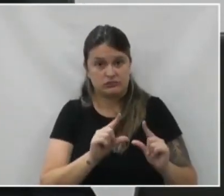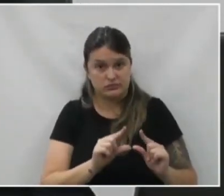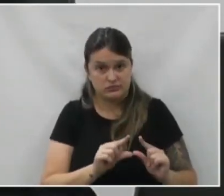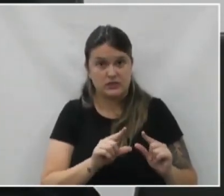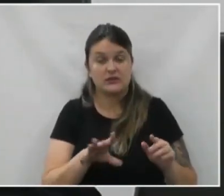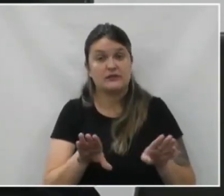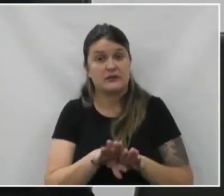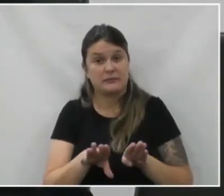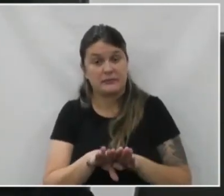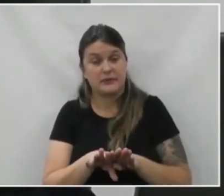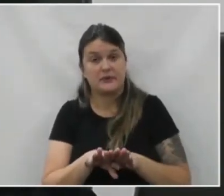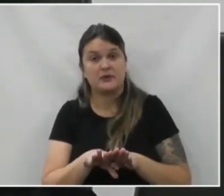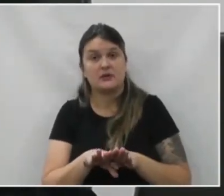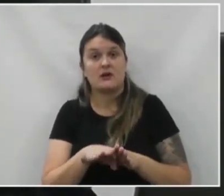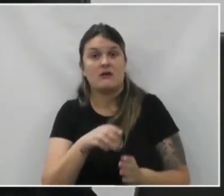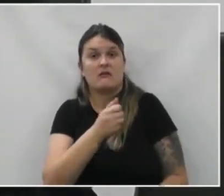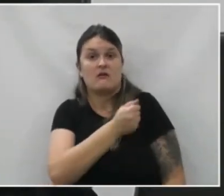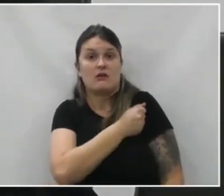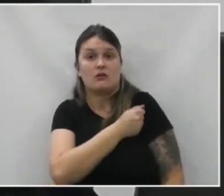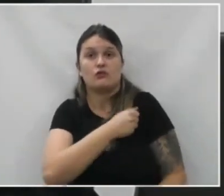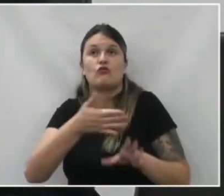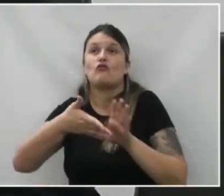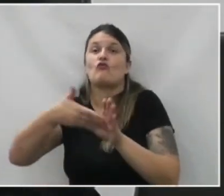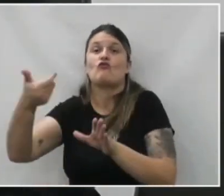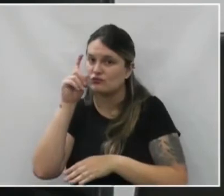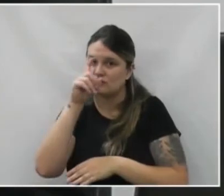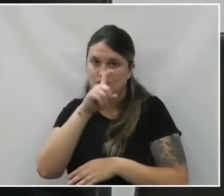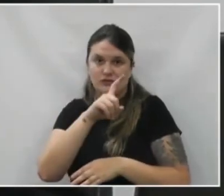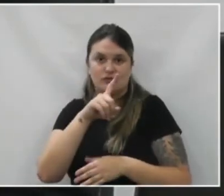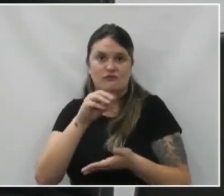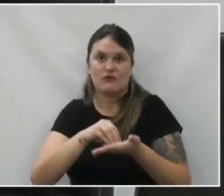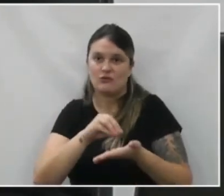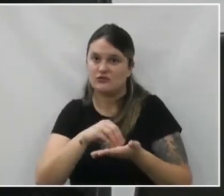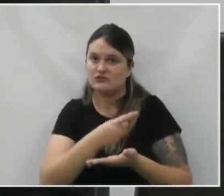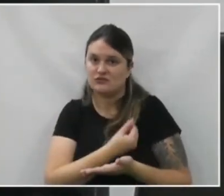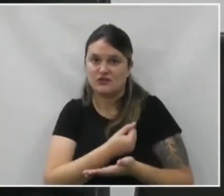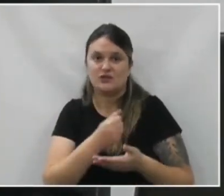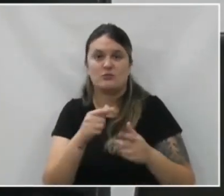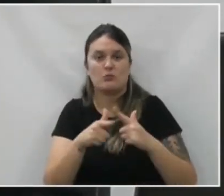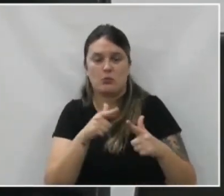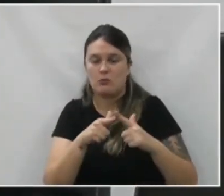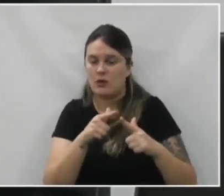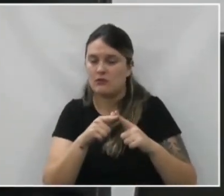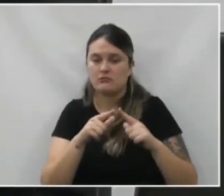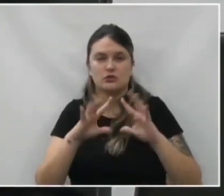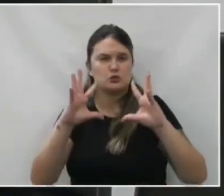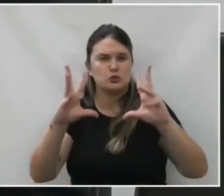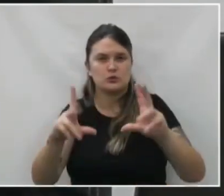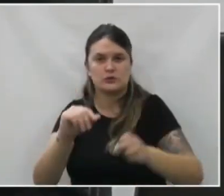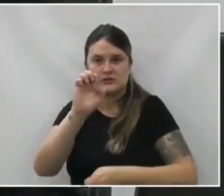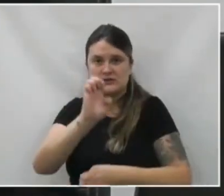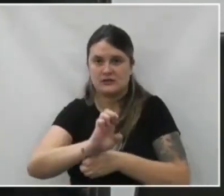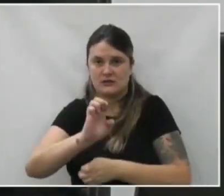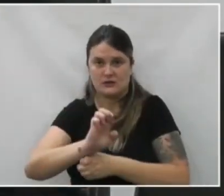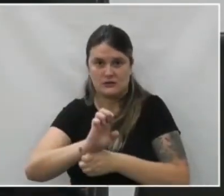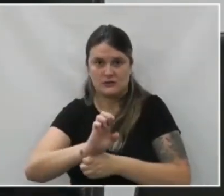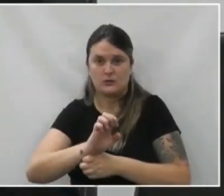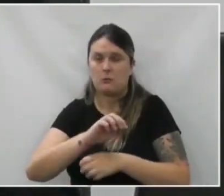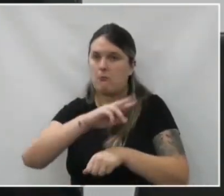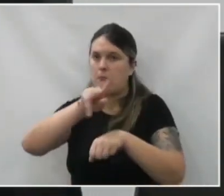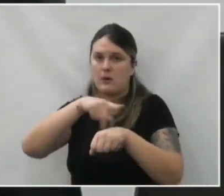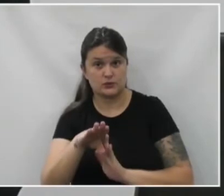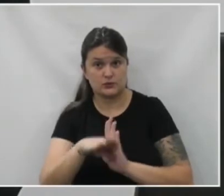o achatamento da curva de proliferação do vírus no município de União da Vitória. Artigo 2º, fica determinado